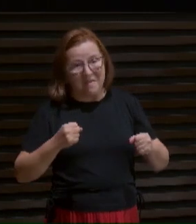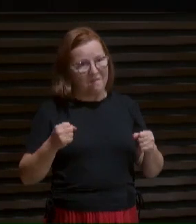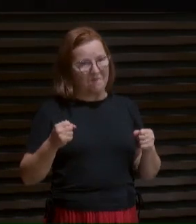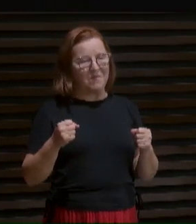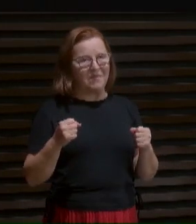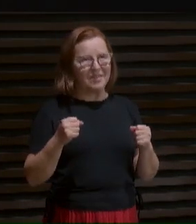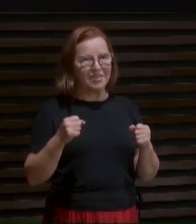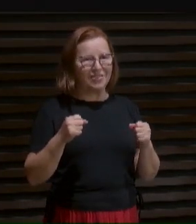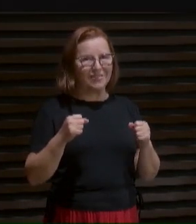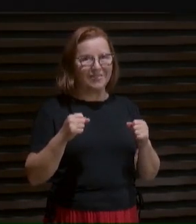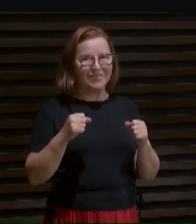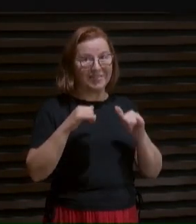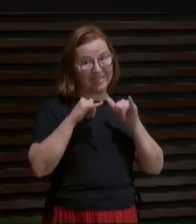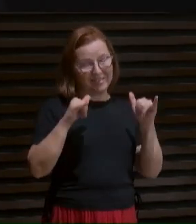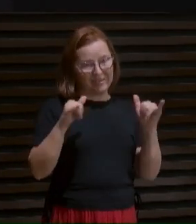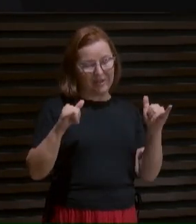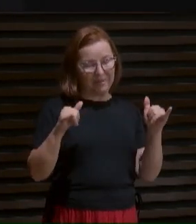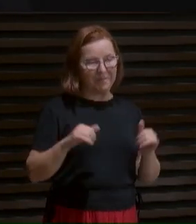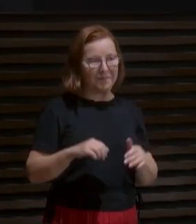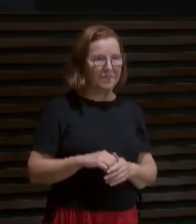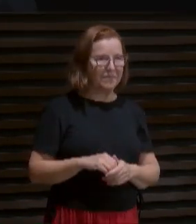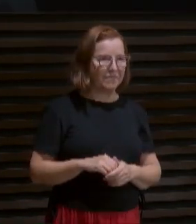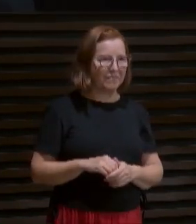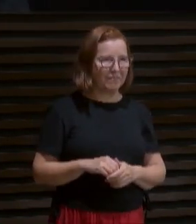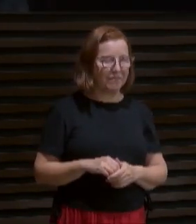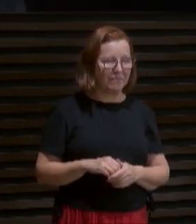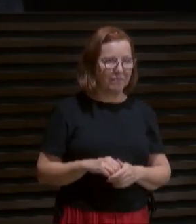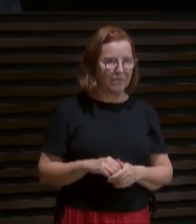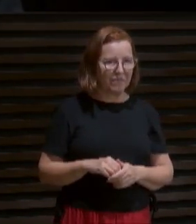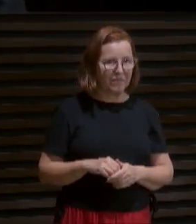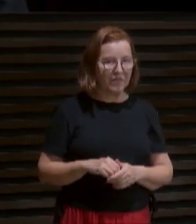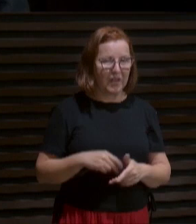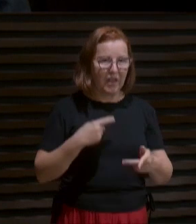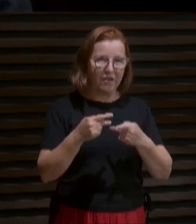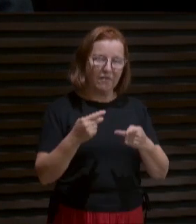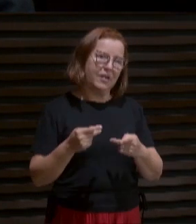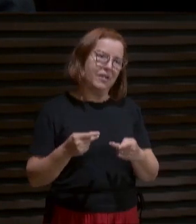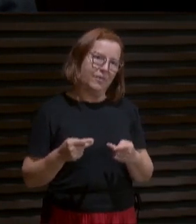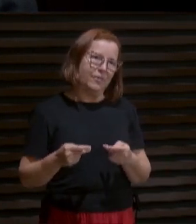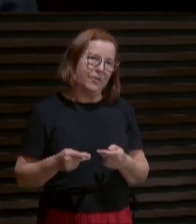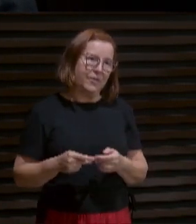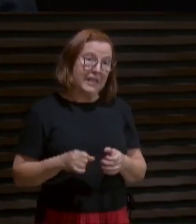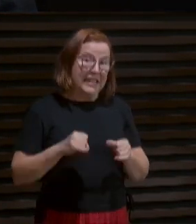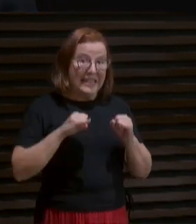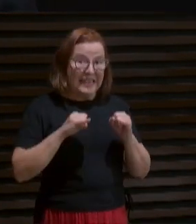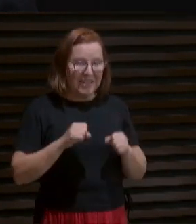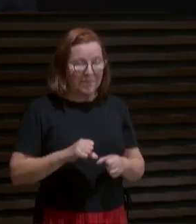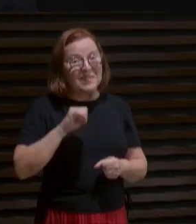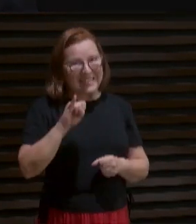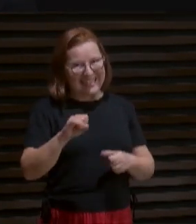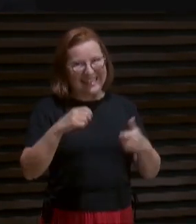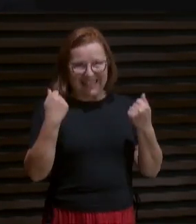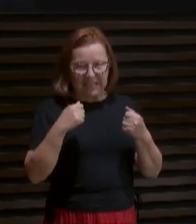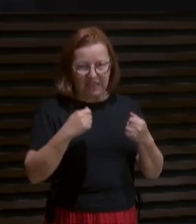necessário, é a mesma palavra que é para gloriar da cruz, viu? É a mesma. Se é necessário que eu